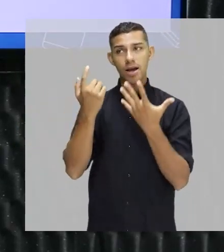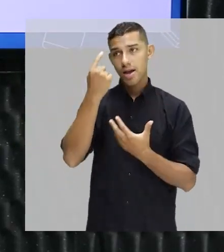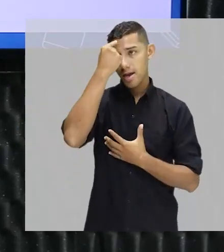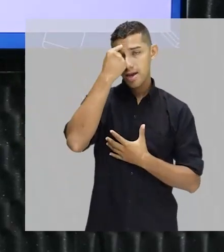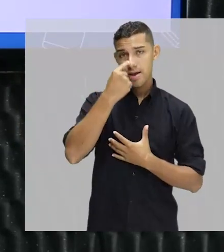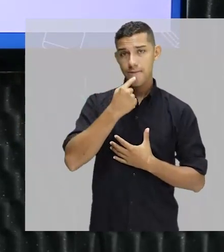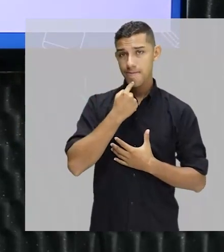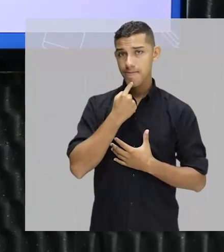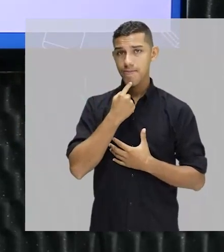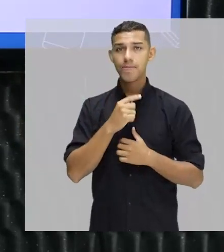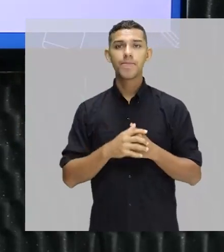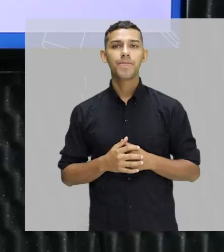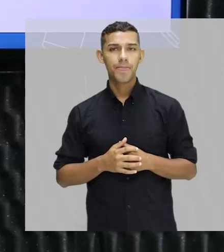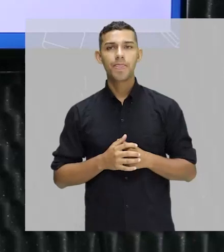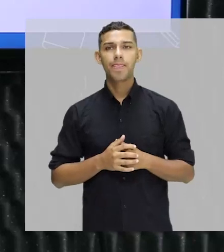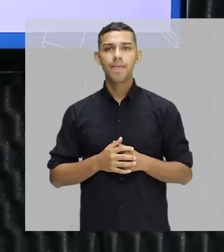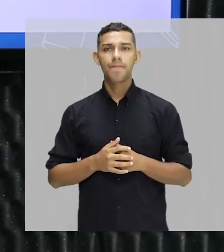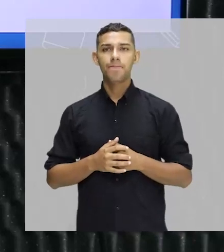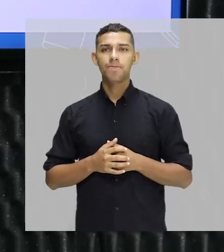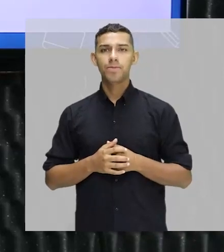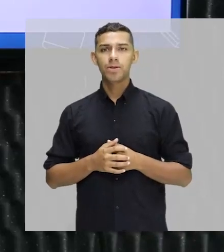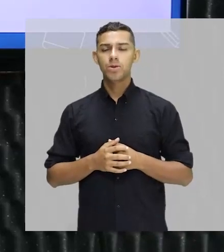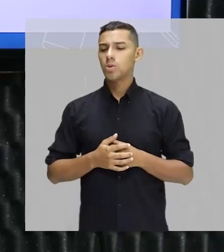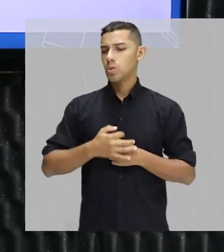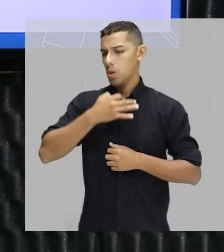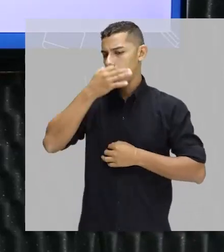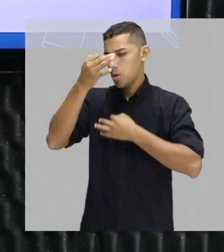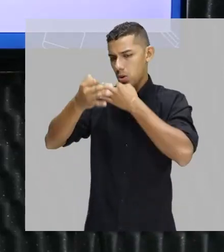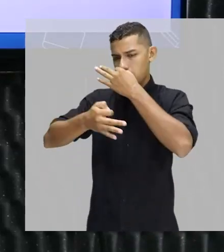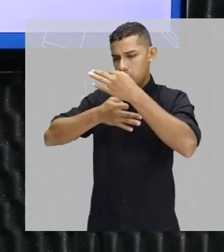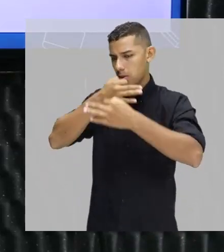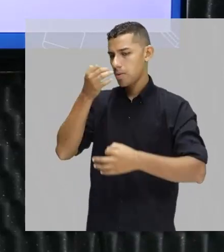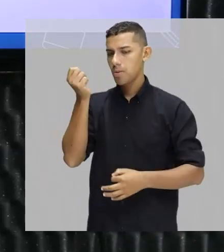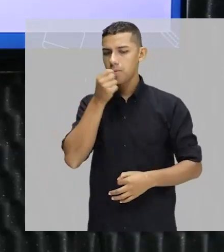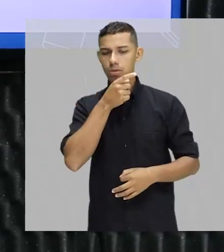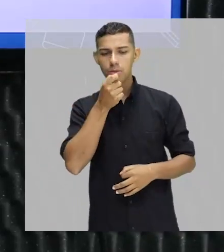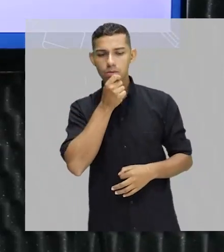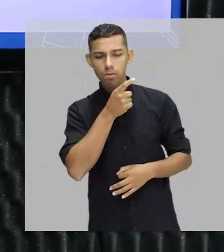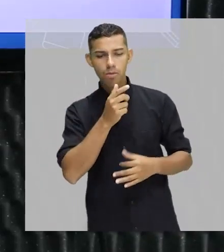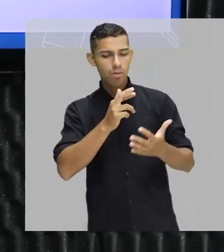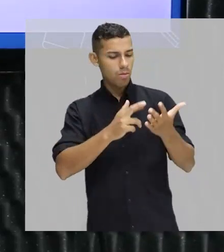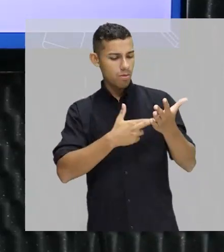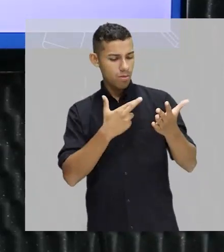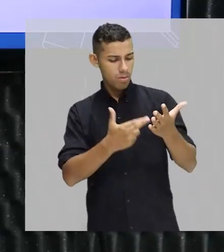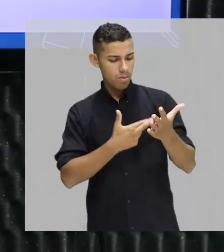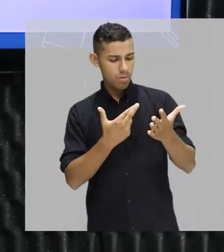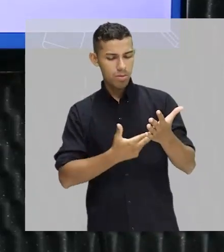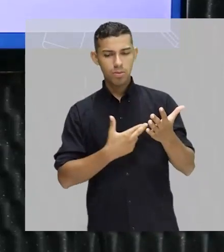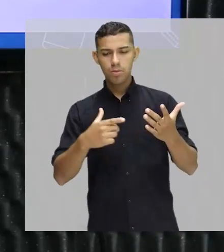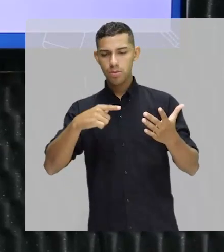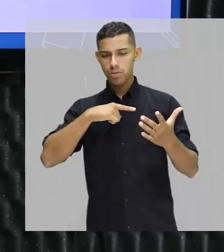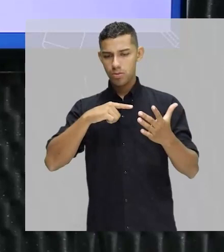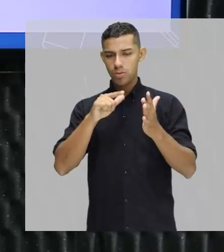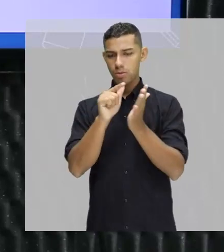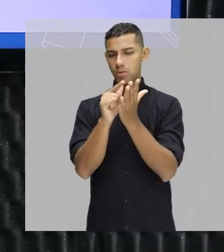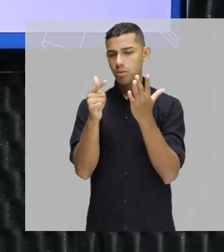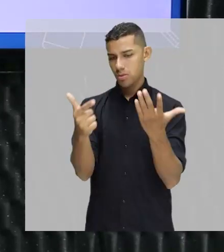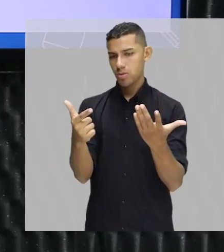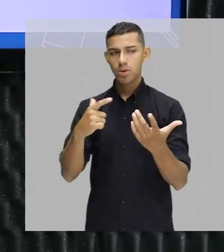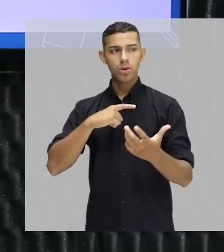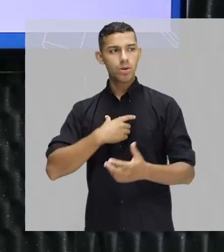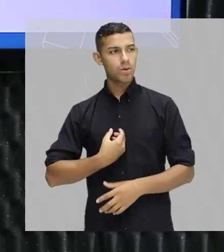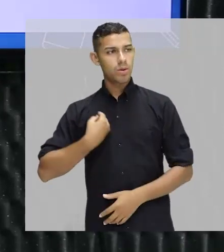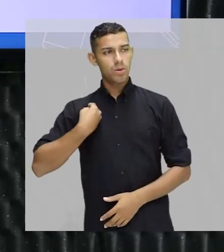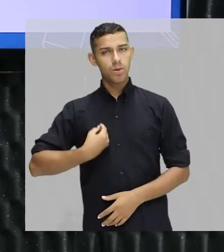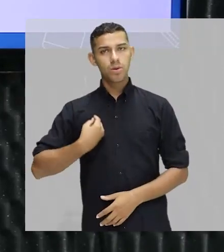compondo a outra. Além de um discurso humorístico, está presente em revistas e principalmente em jornais, mas agora também já